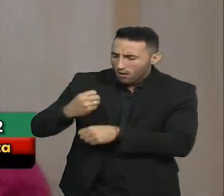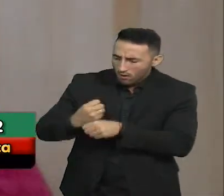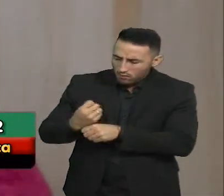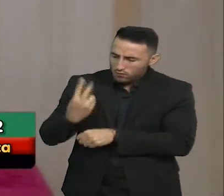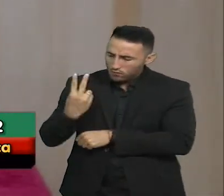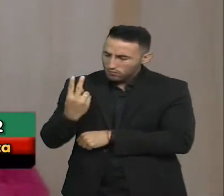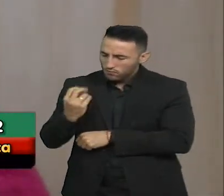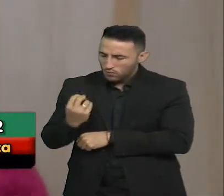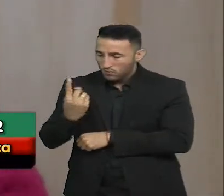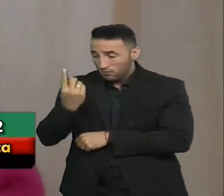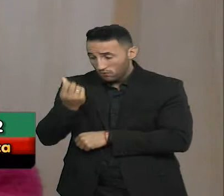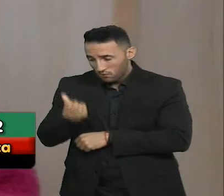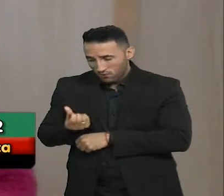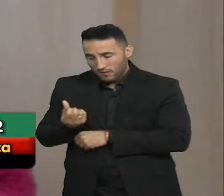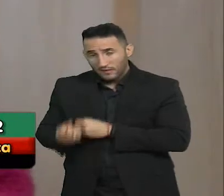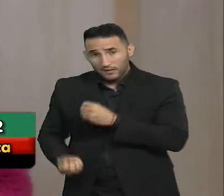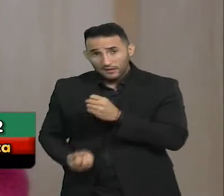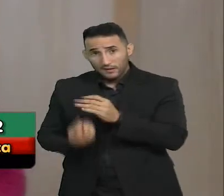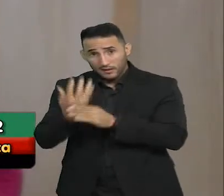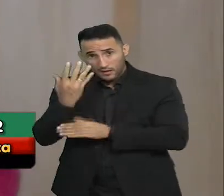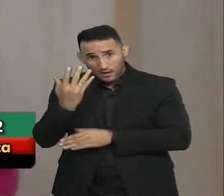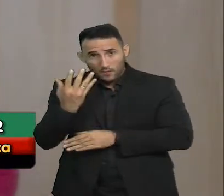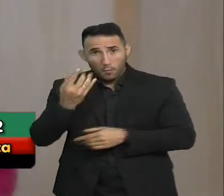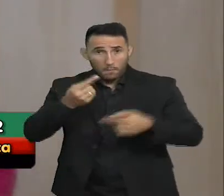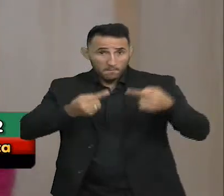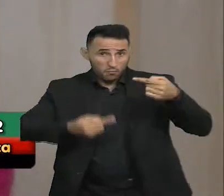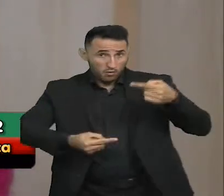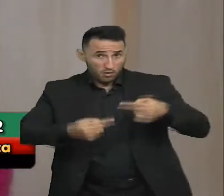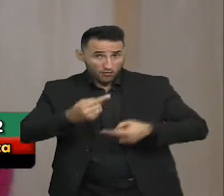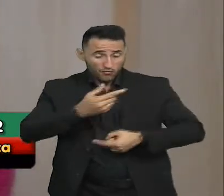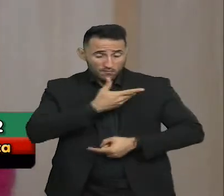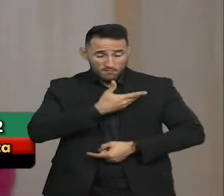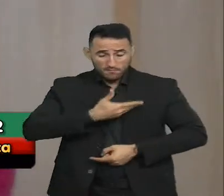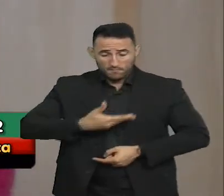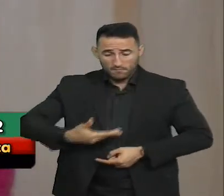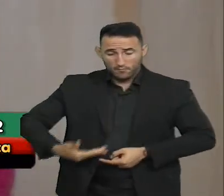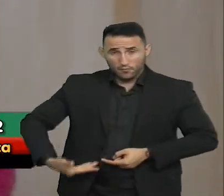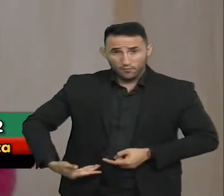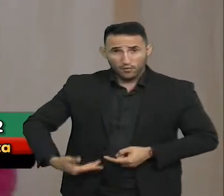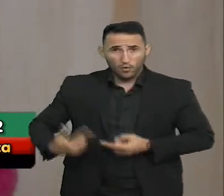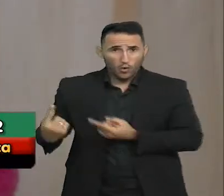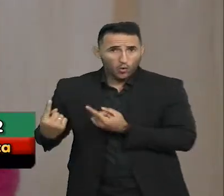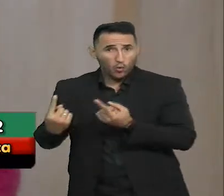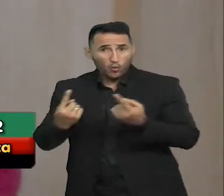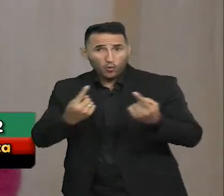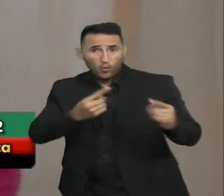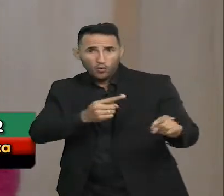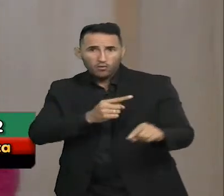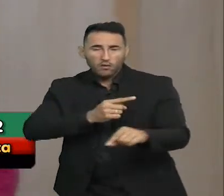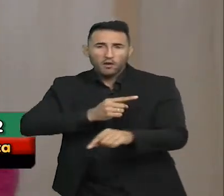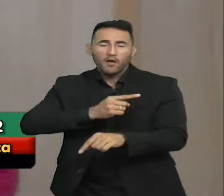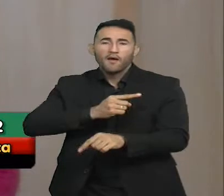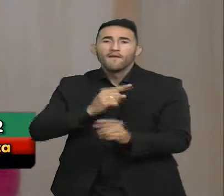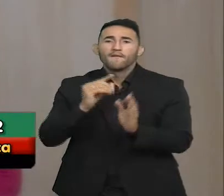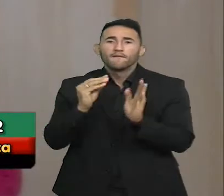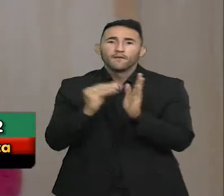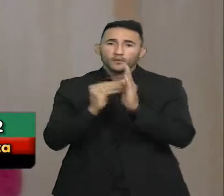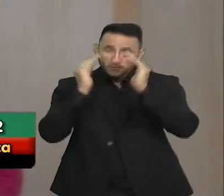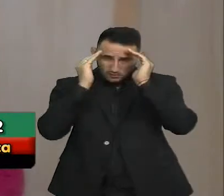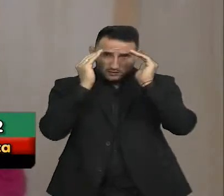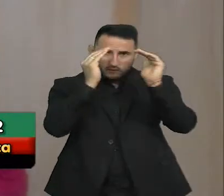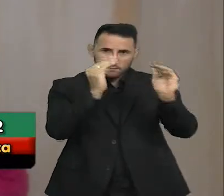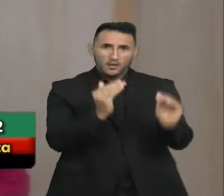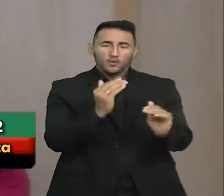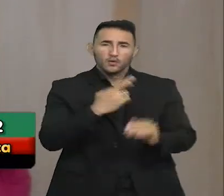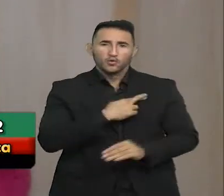2016 em criar aqui uma política pública de combate à intolerância religiosa, ela